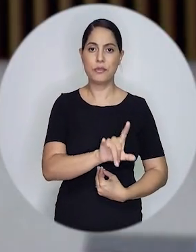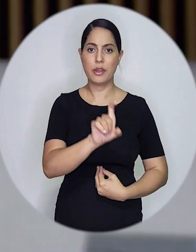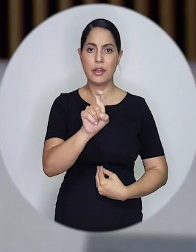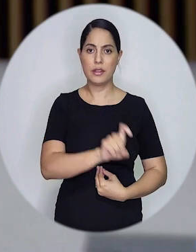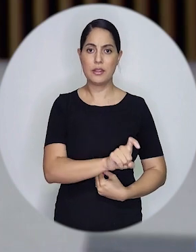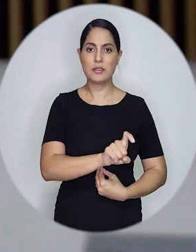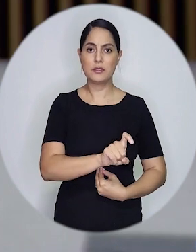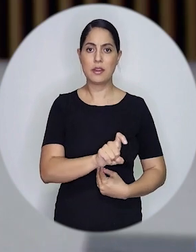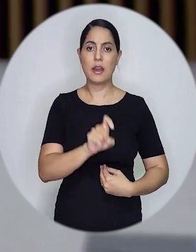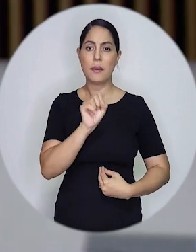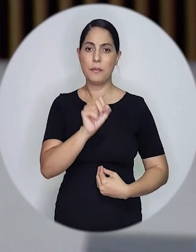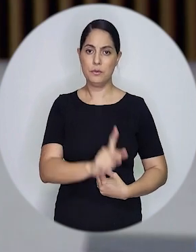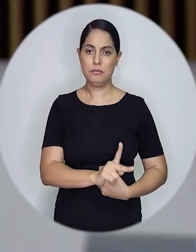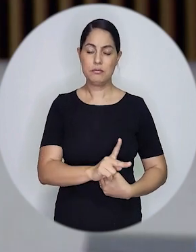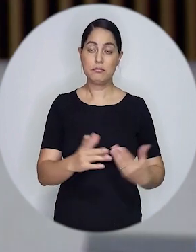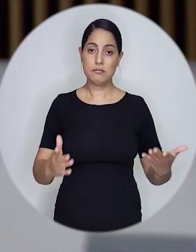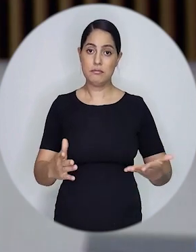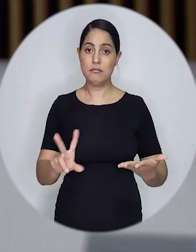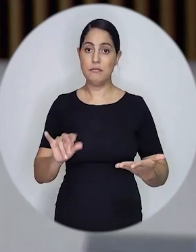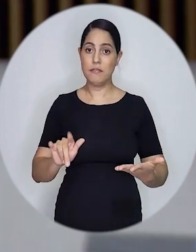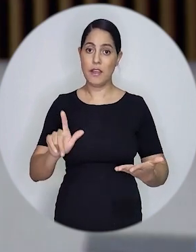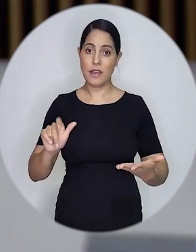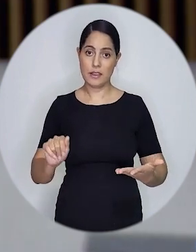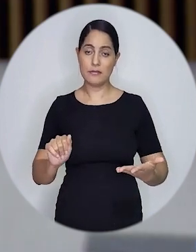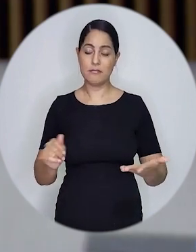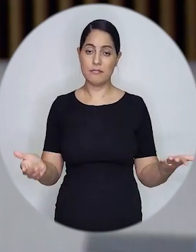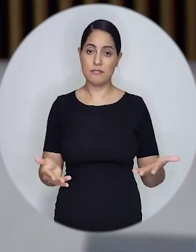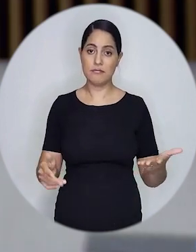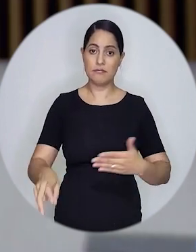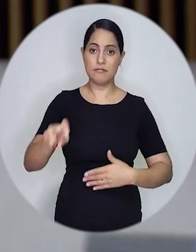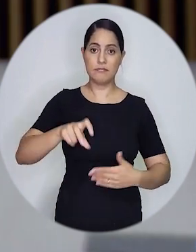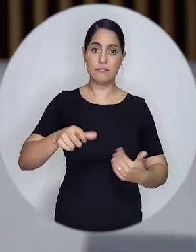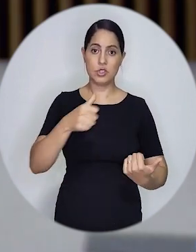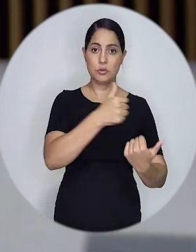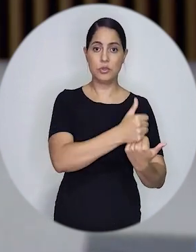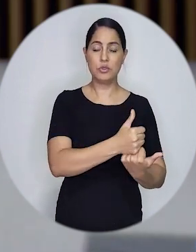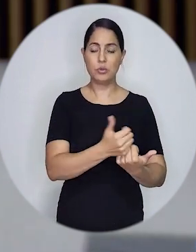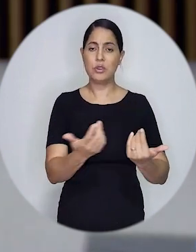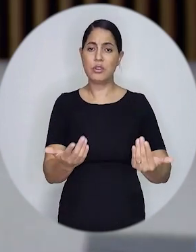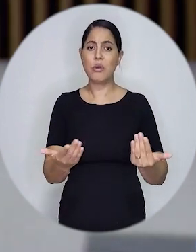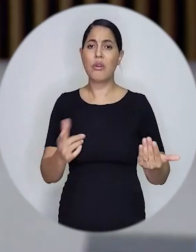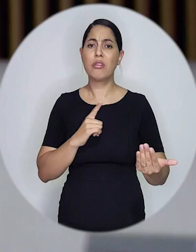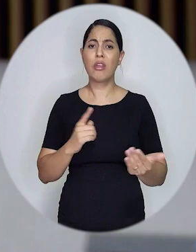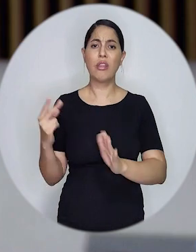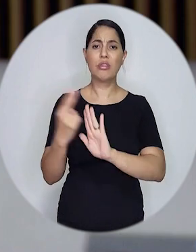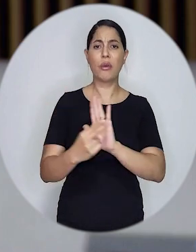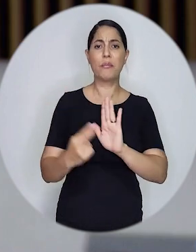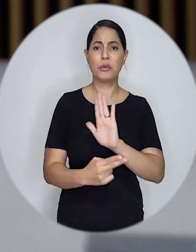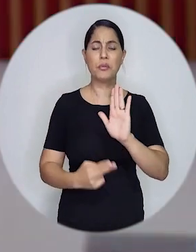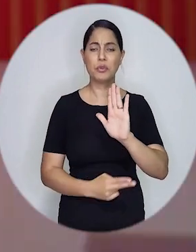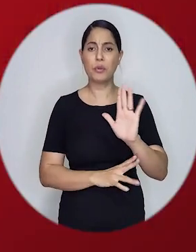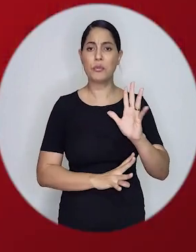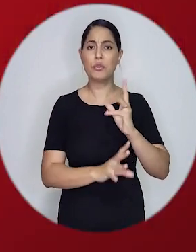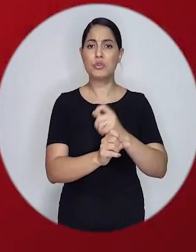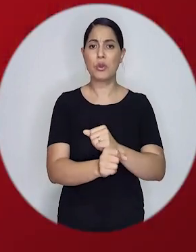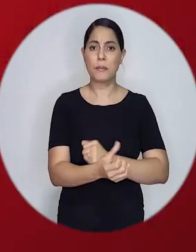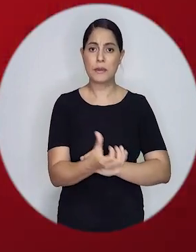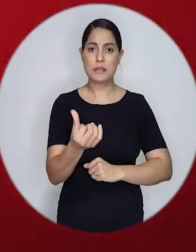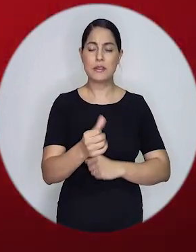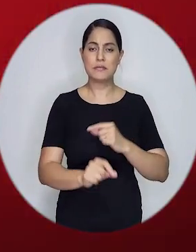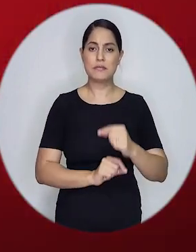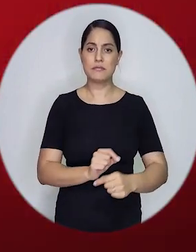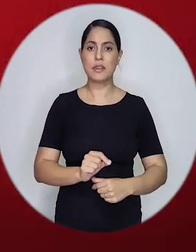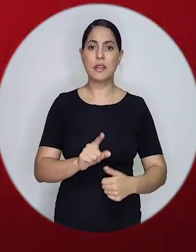Félix Fischer. O Conselho Federal da Ordem dos Advogados do Brasil apresentou uma lista de integrantes da advocacia com